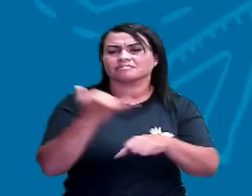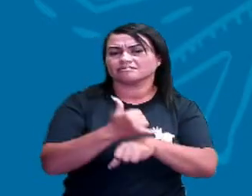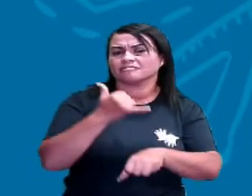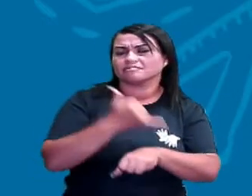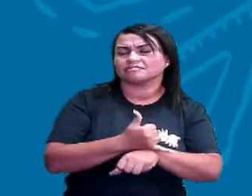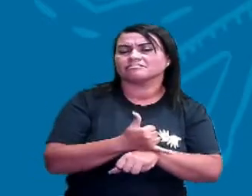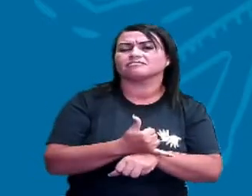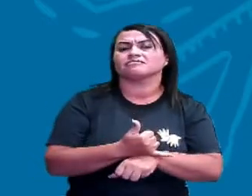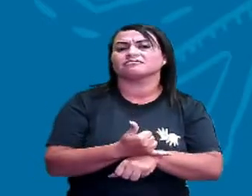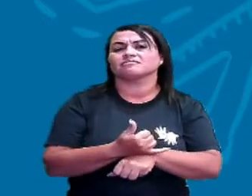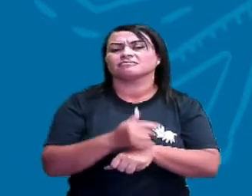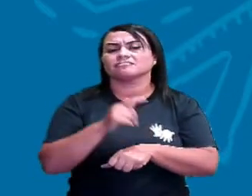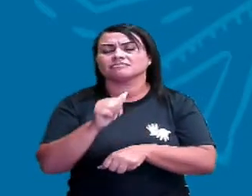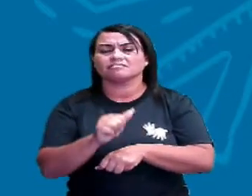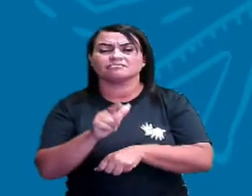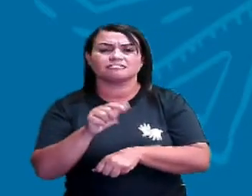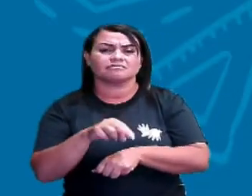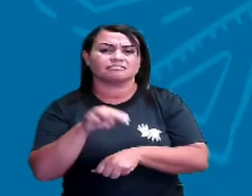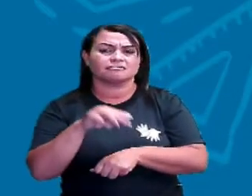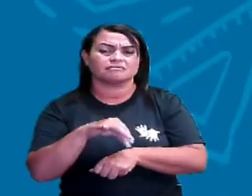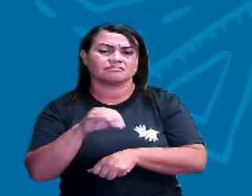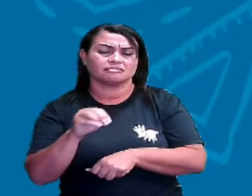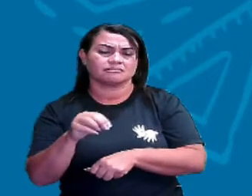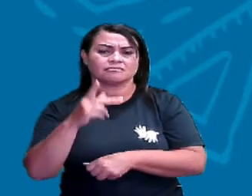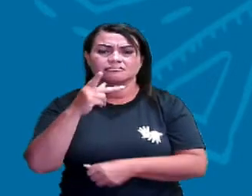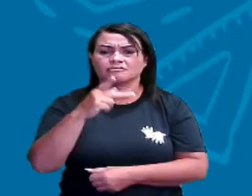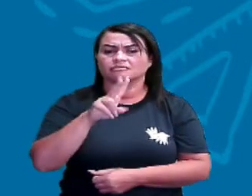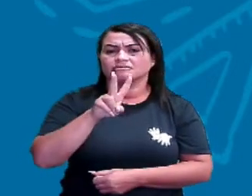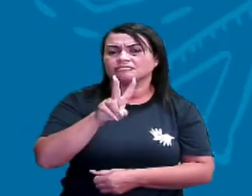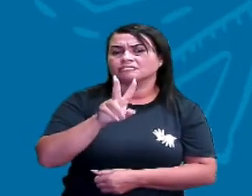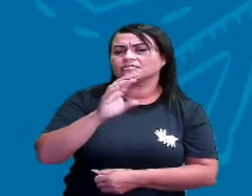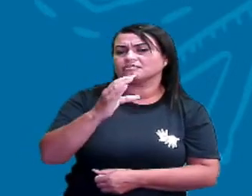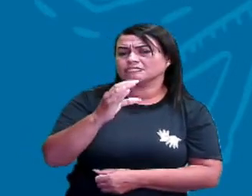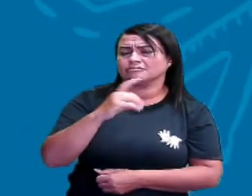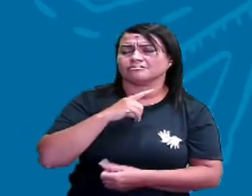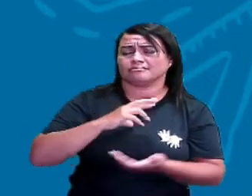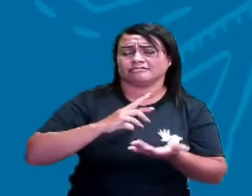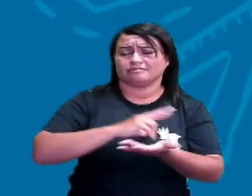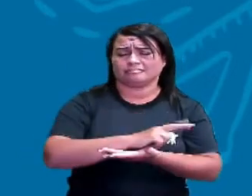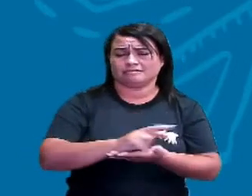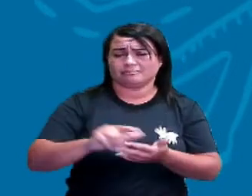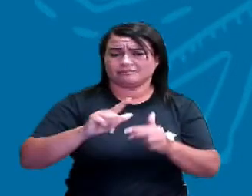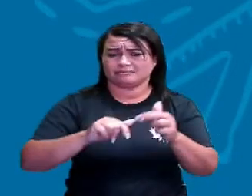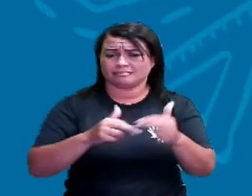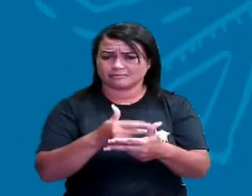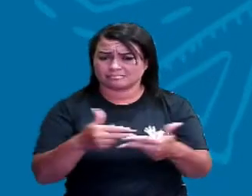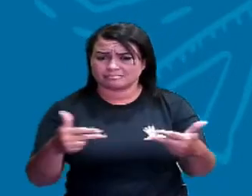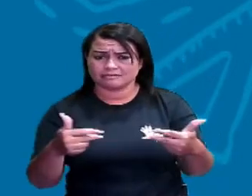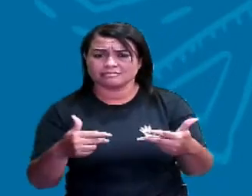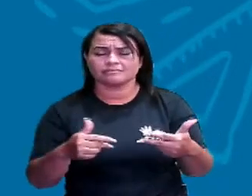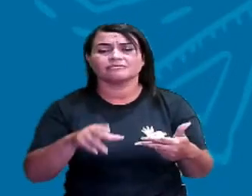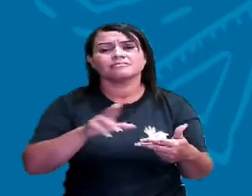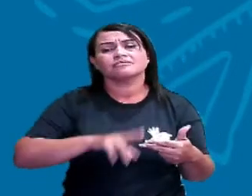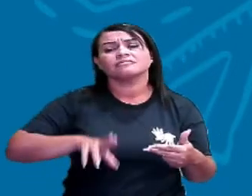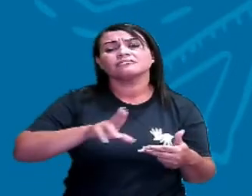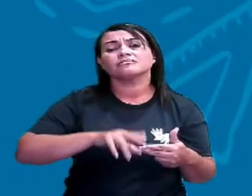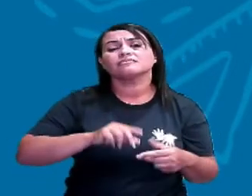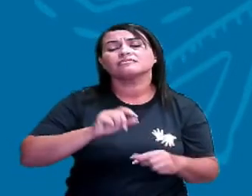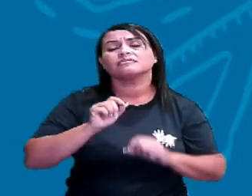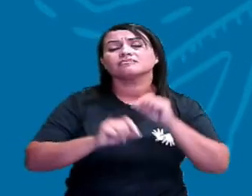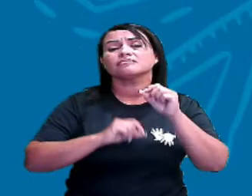de alumínio, de PVC. Existe uma infinidade aí de materiais que as pessoas utilizam